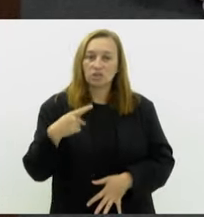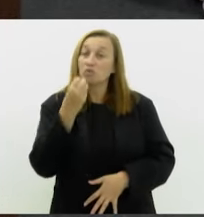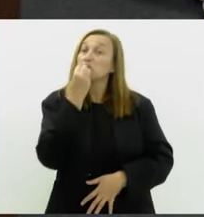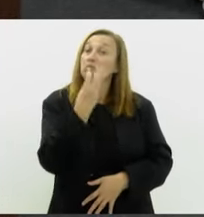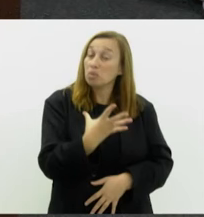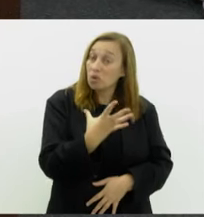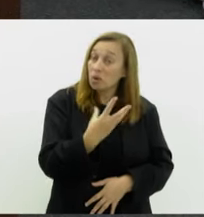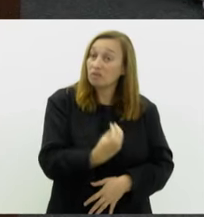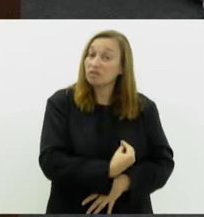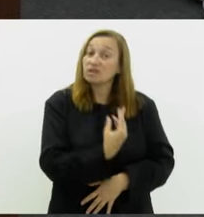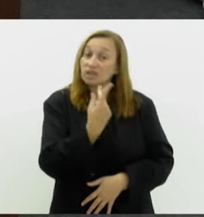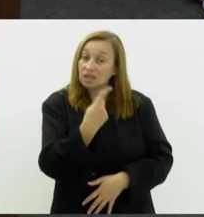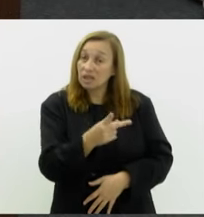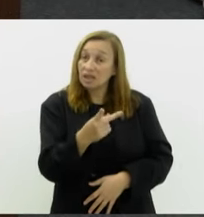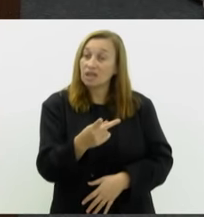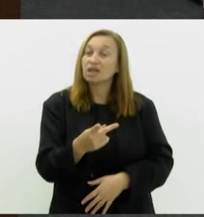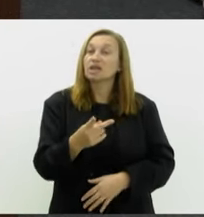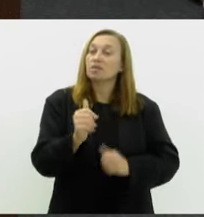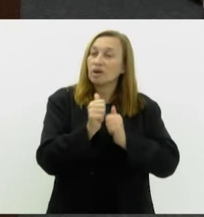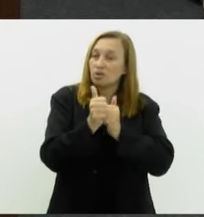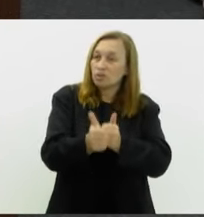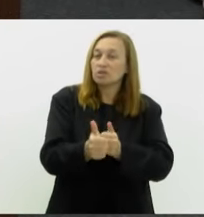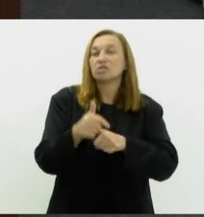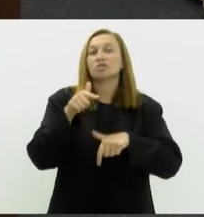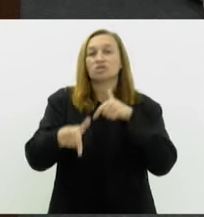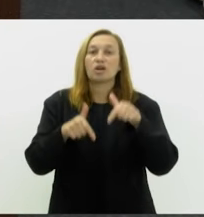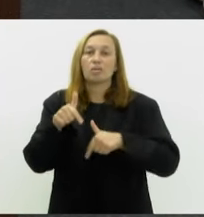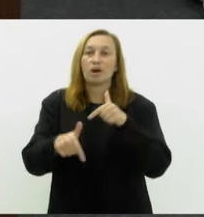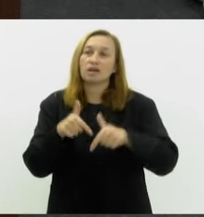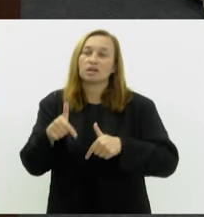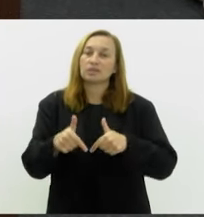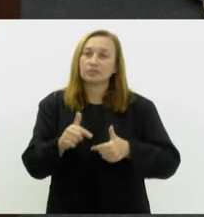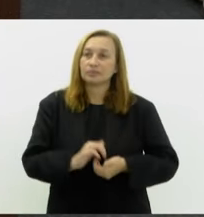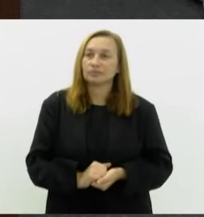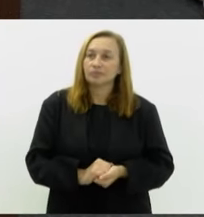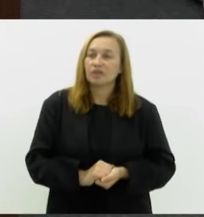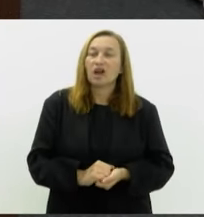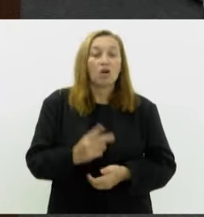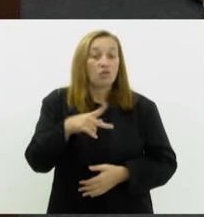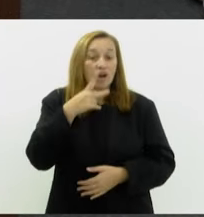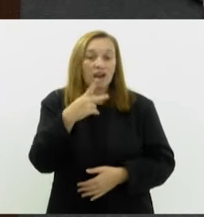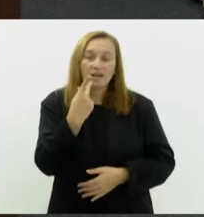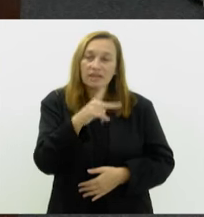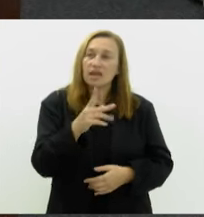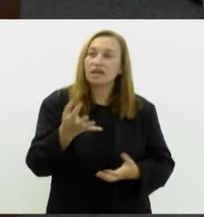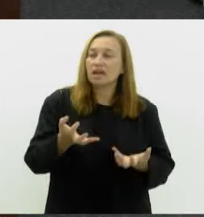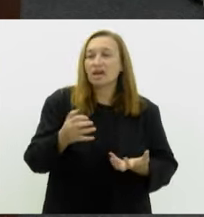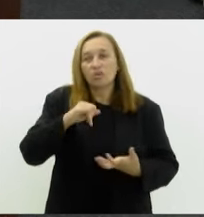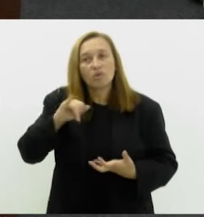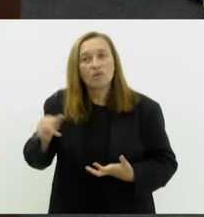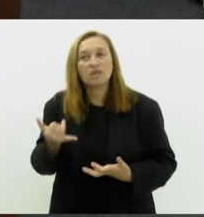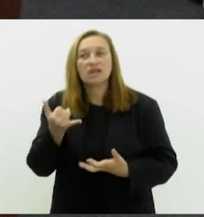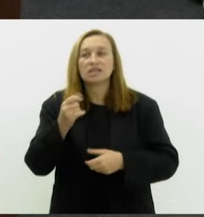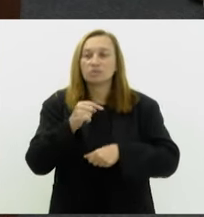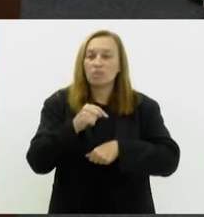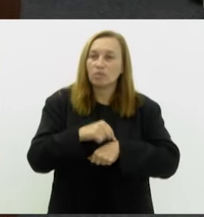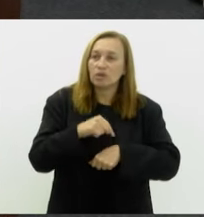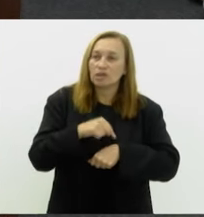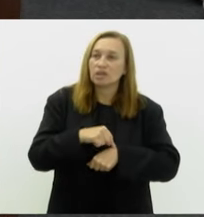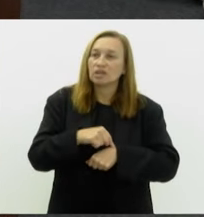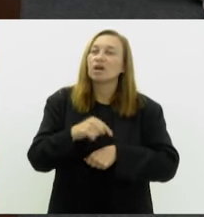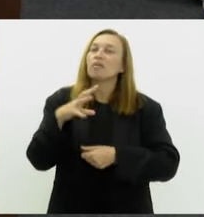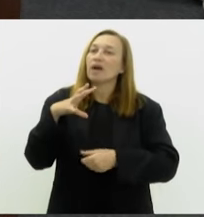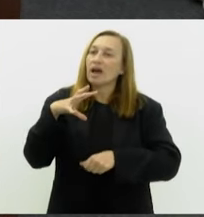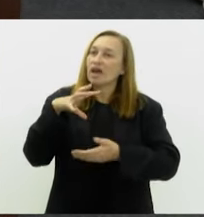relevância e importância para a condução daqueles trabalhos. E aí, ao falar dele, eu quero aproveitar esse momento para